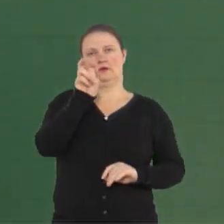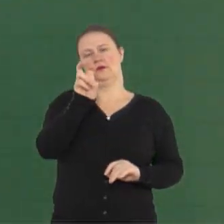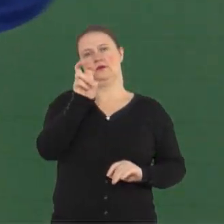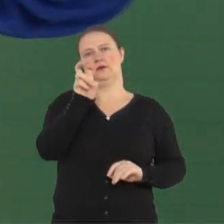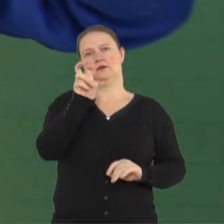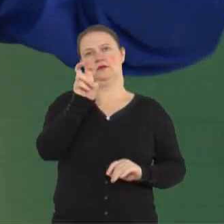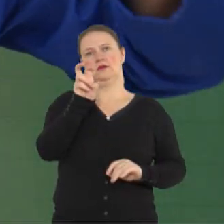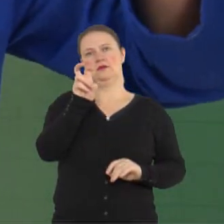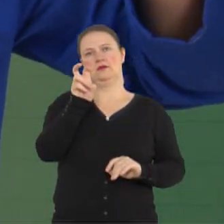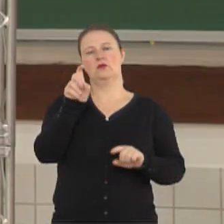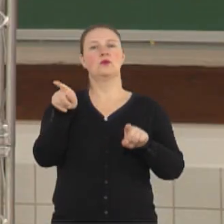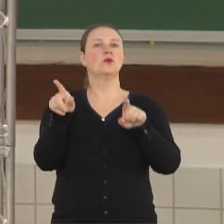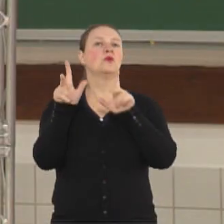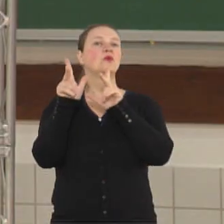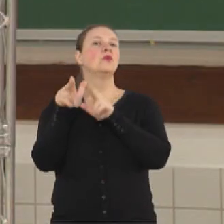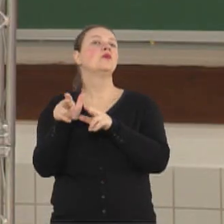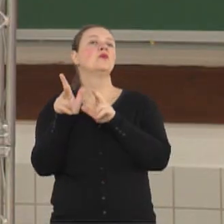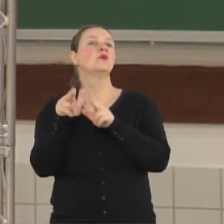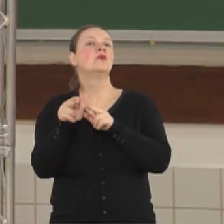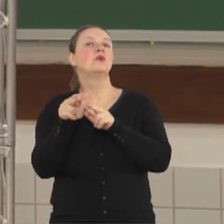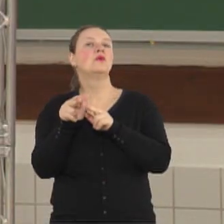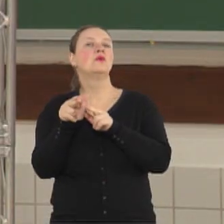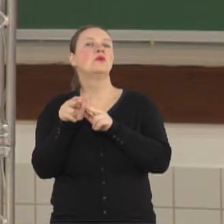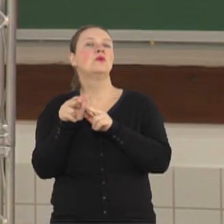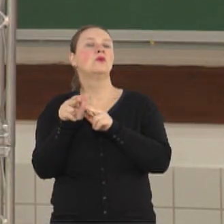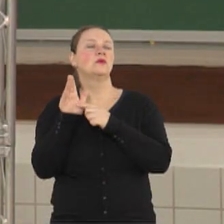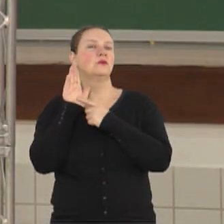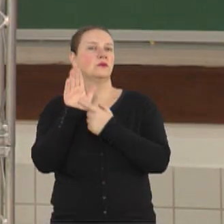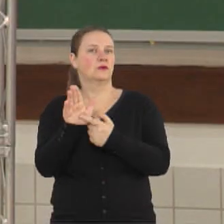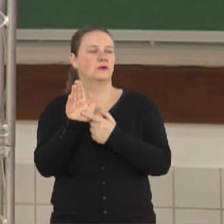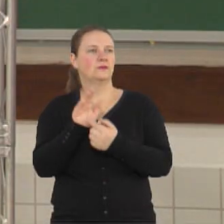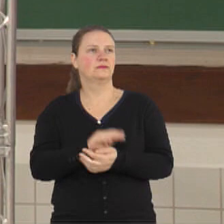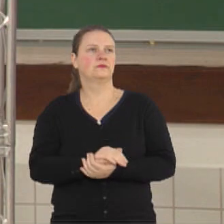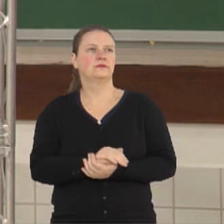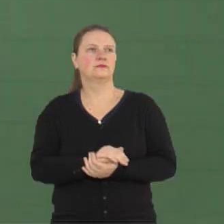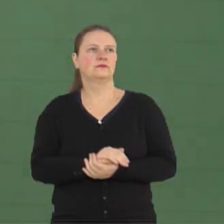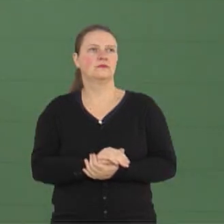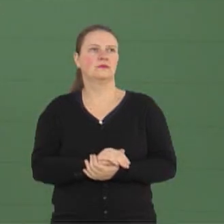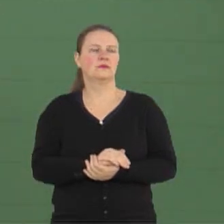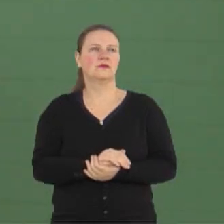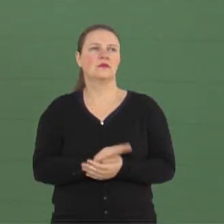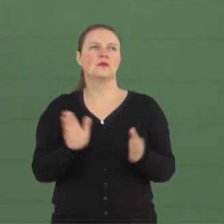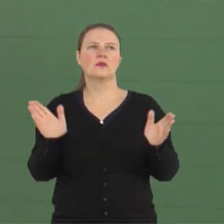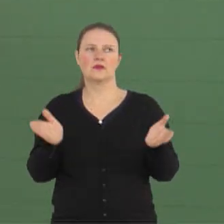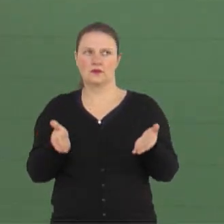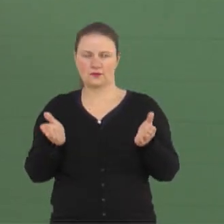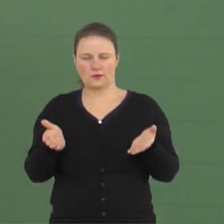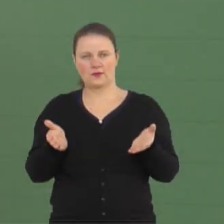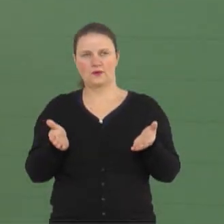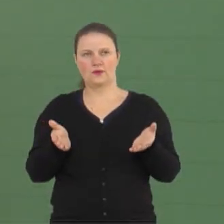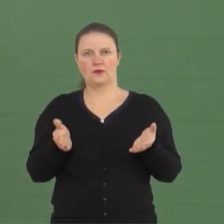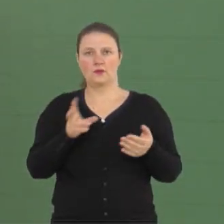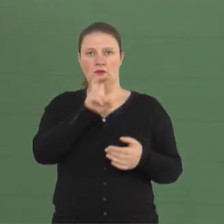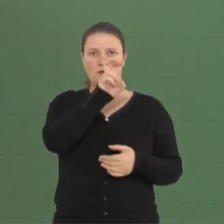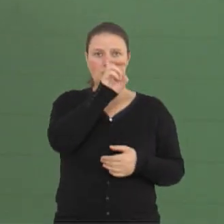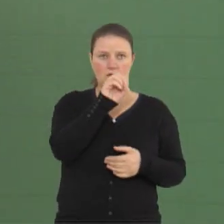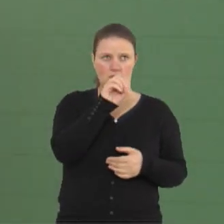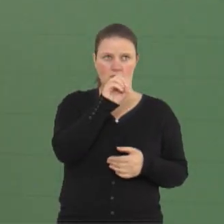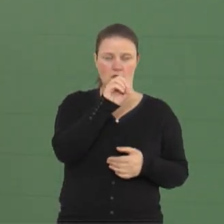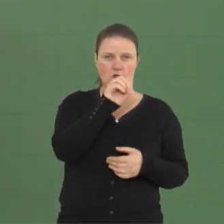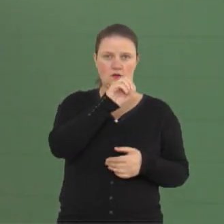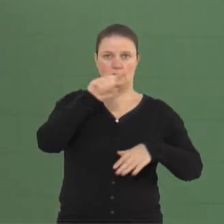35 para finalizar a nossa expressão. Sendo assim, finaliza comigo.